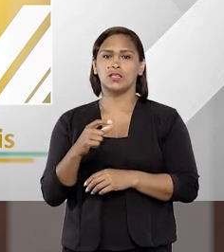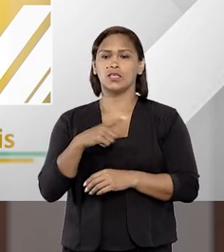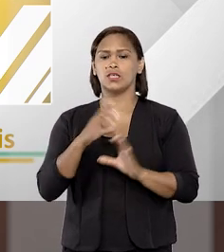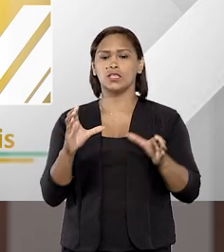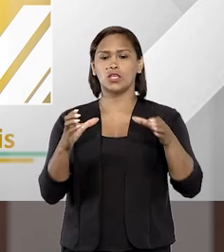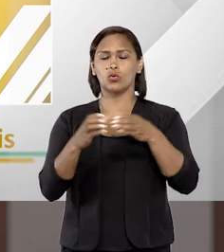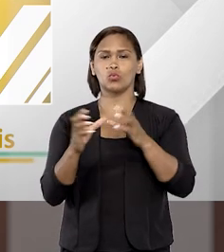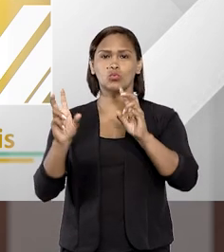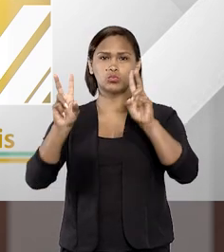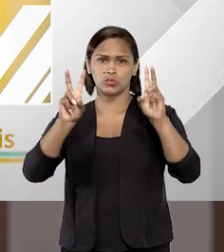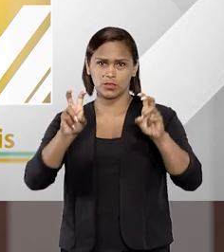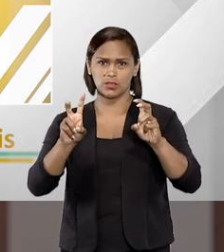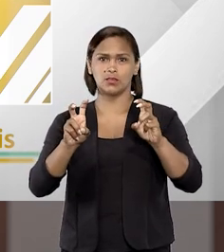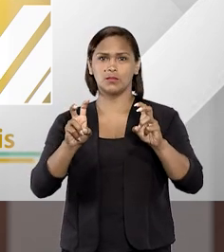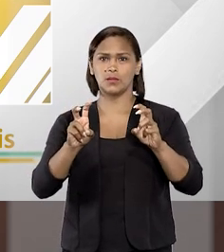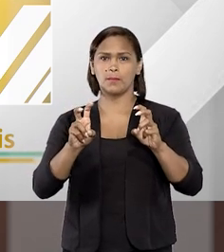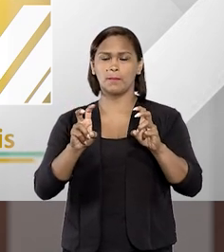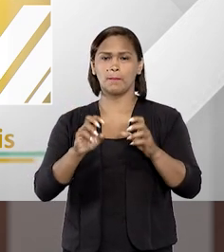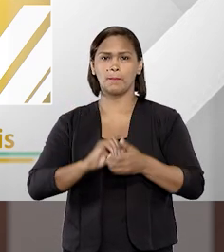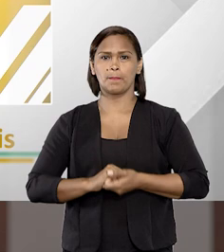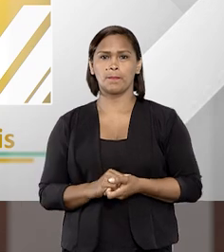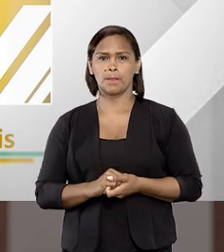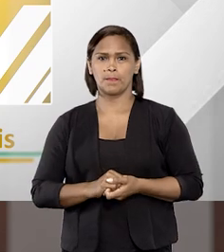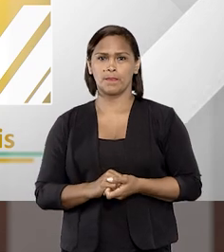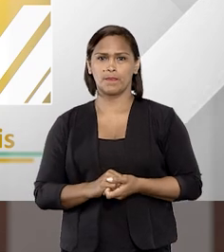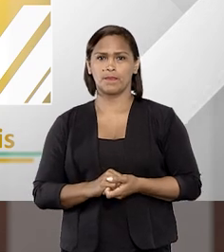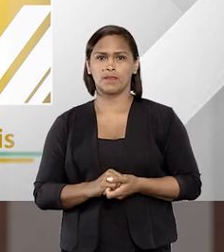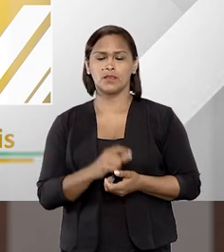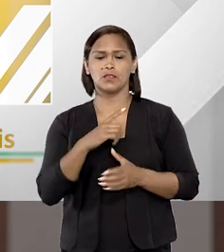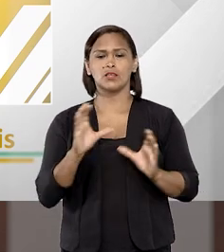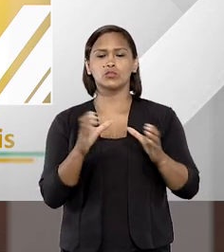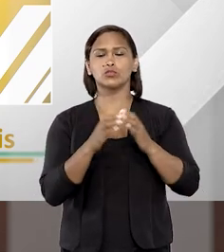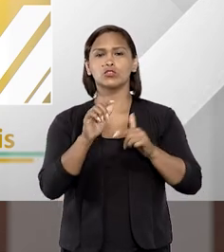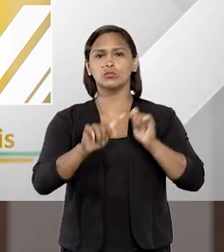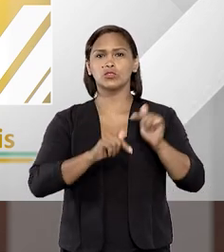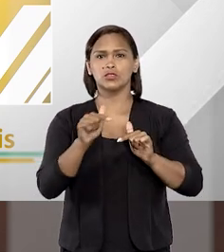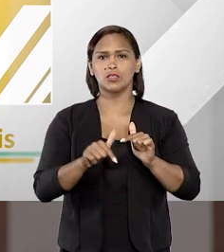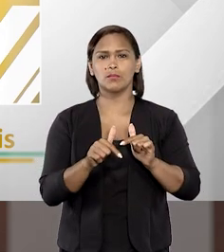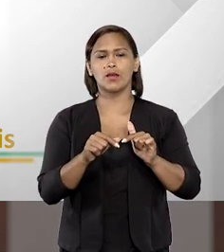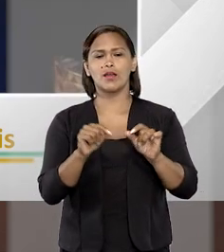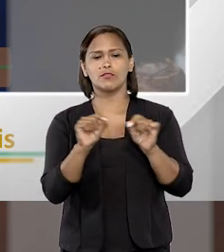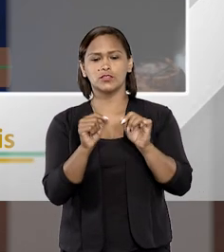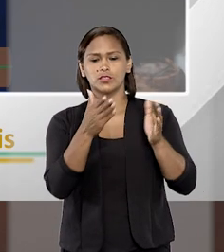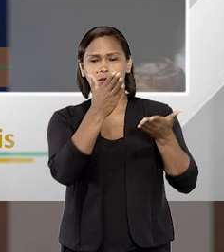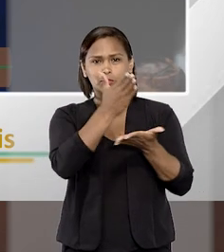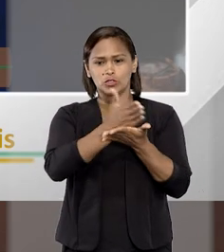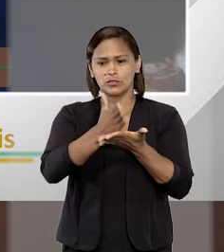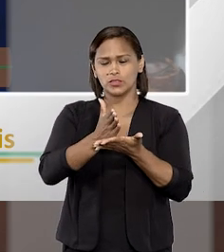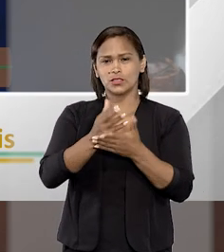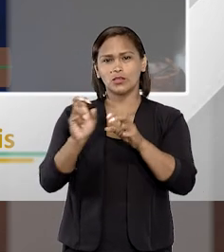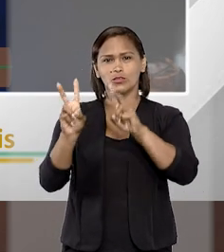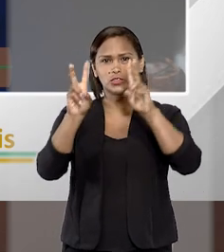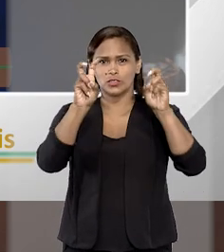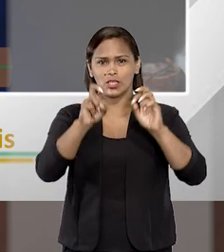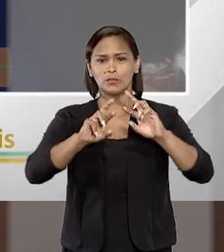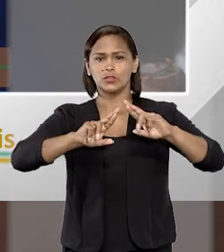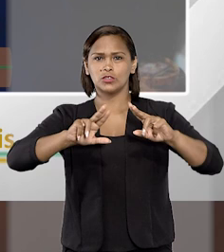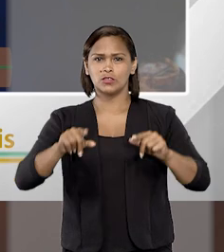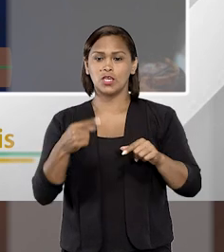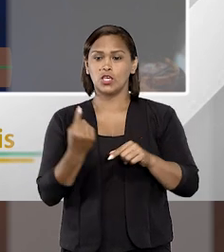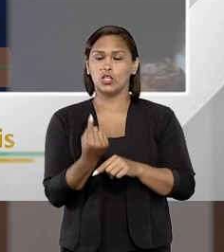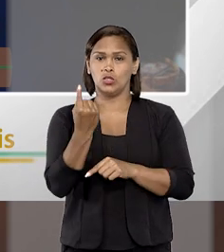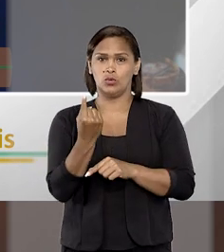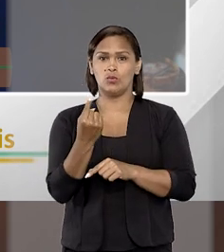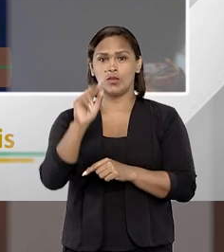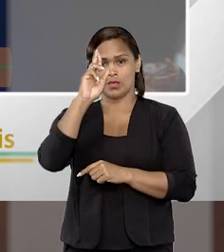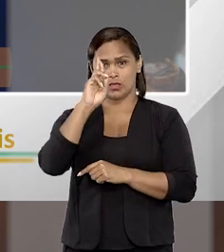um comitê temático de perto do grupo de trabalho fizemos uma divisão de temas e um deles